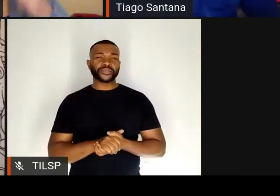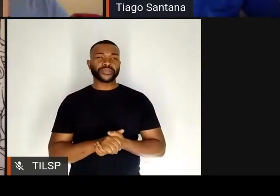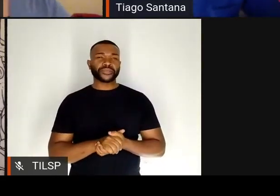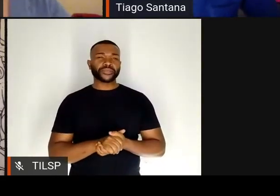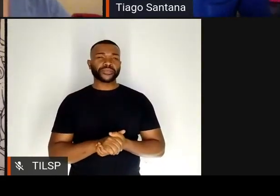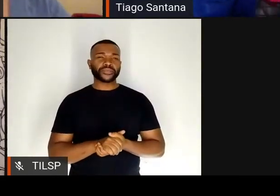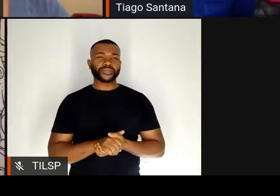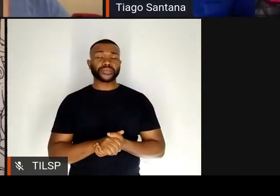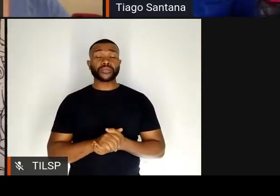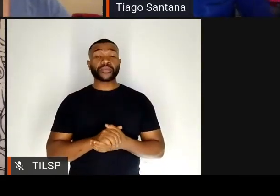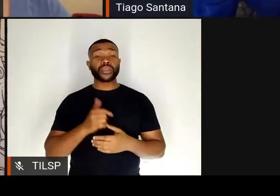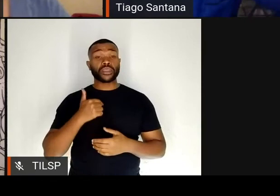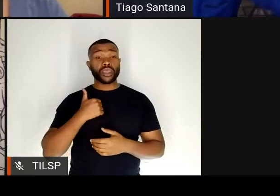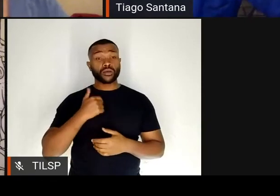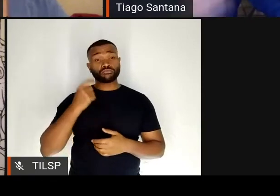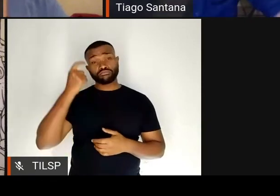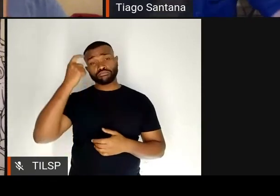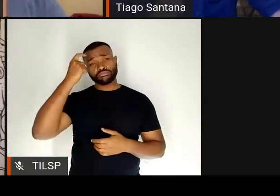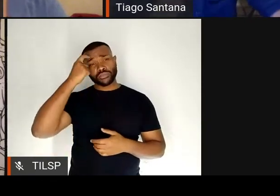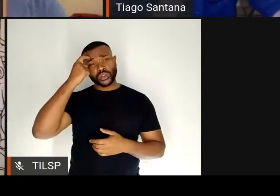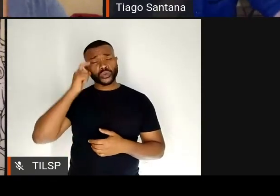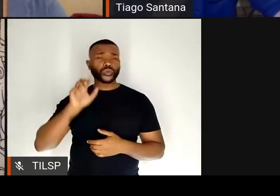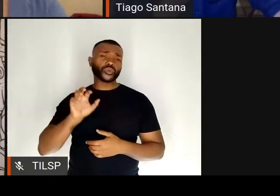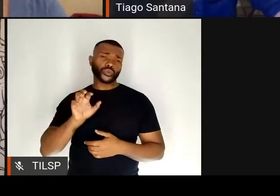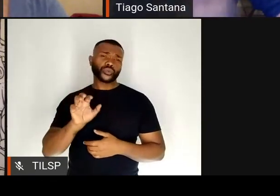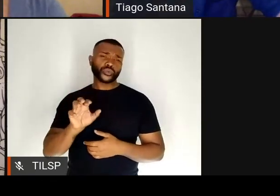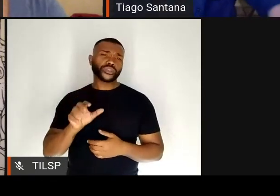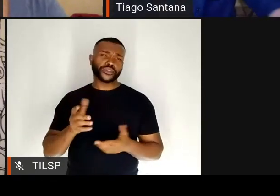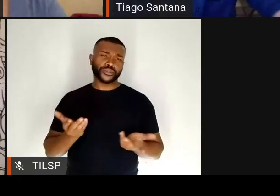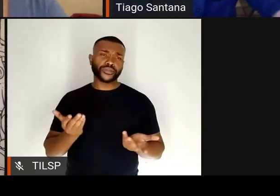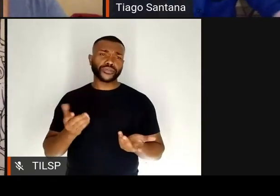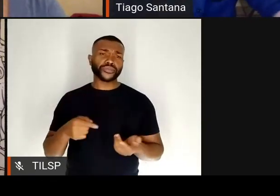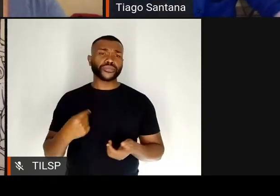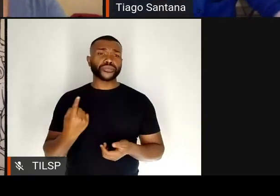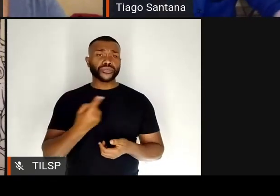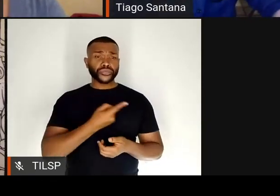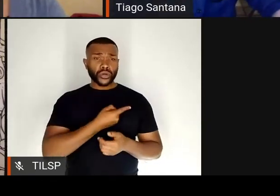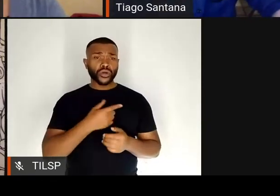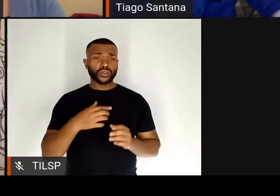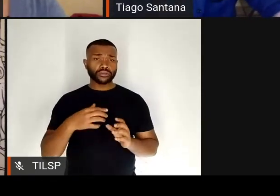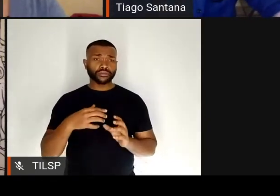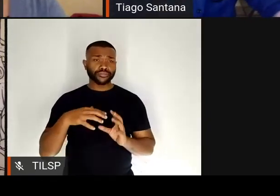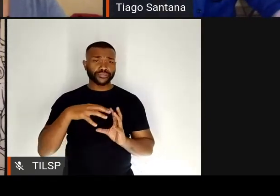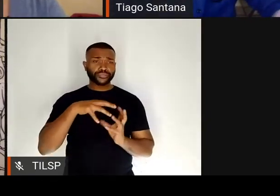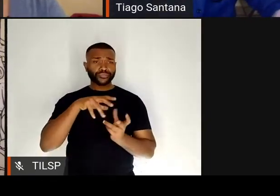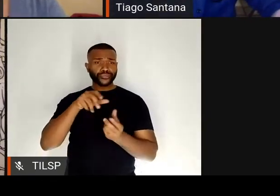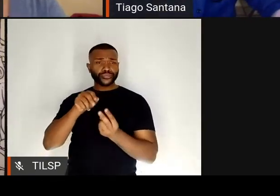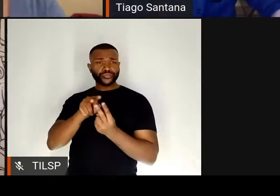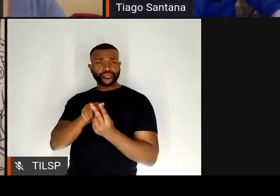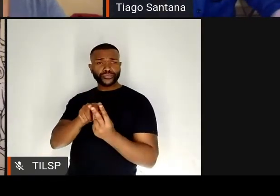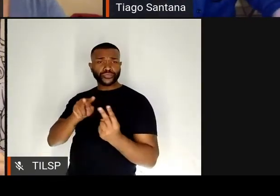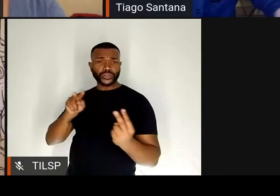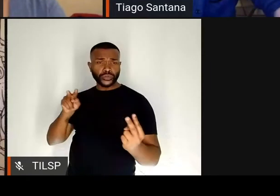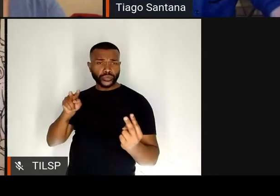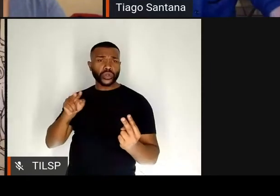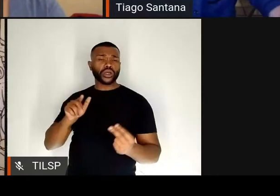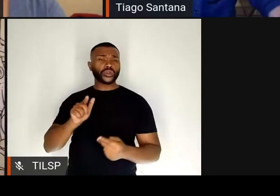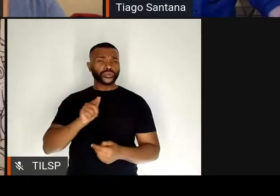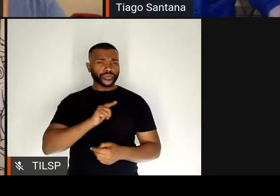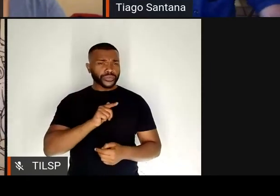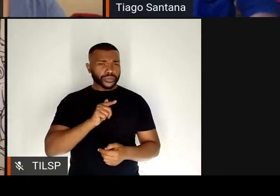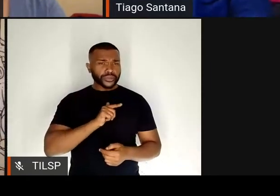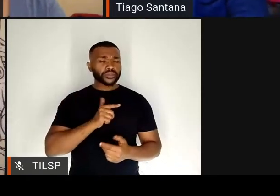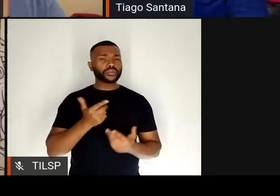Eu acho que é isso, né? Assim, a gente está nesse mundo digital e com um volume imenso